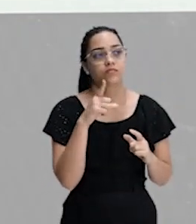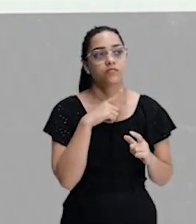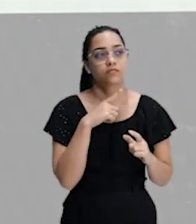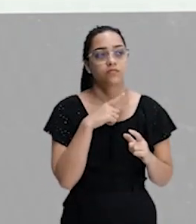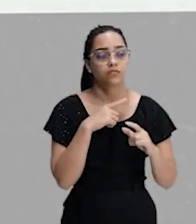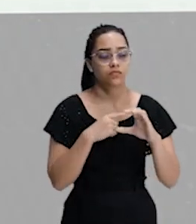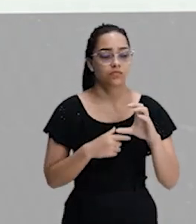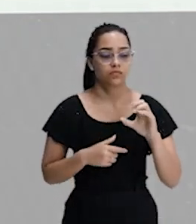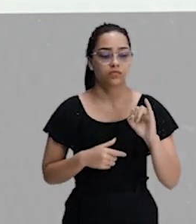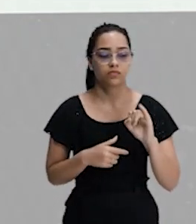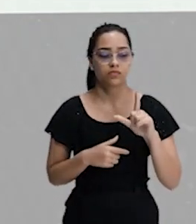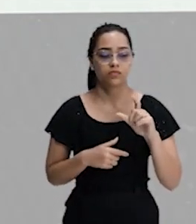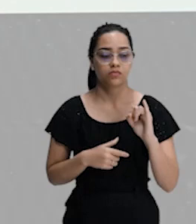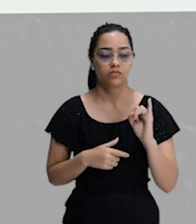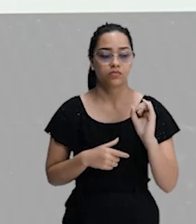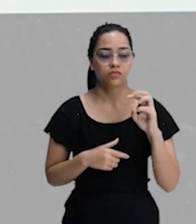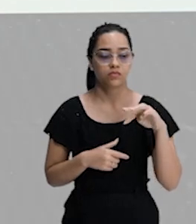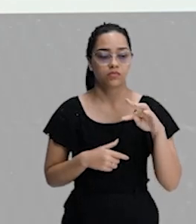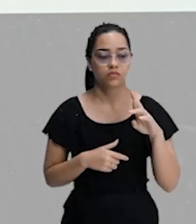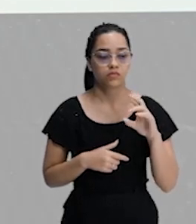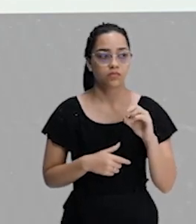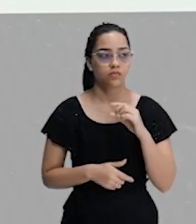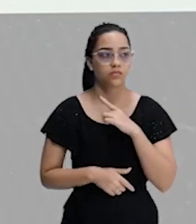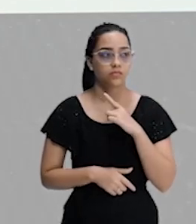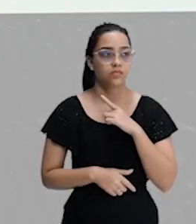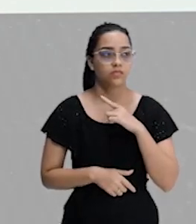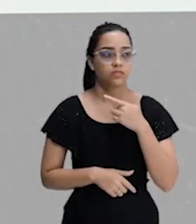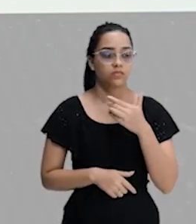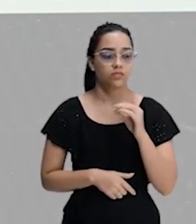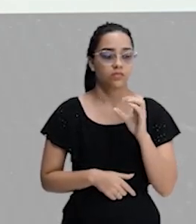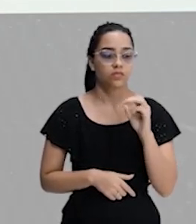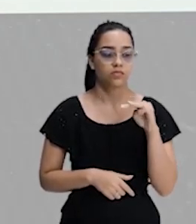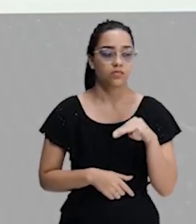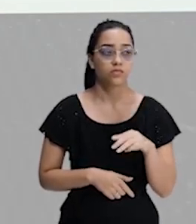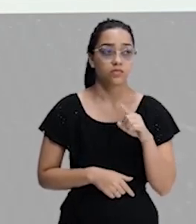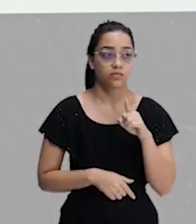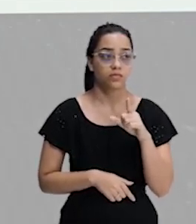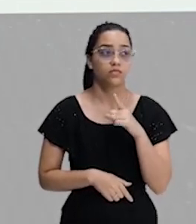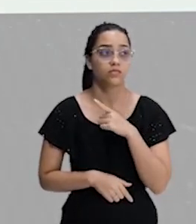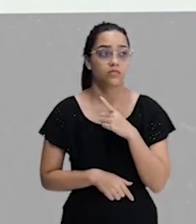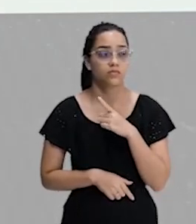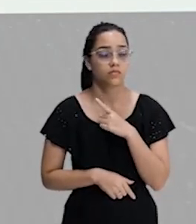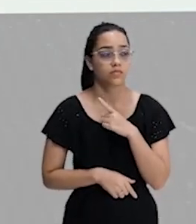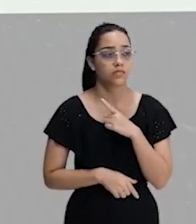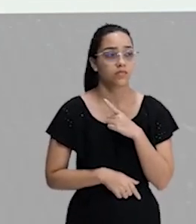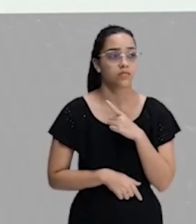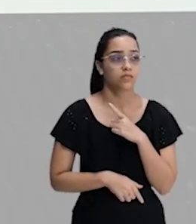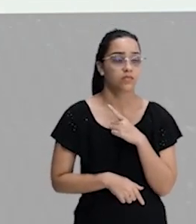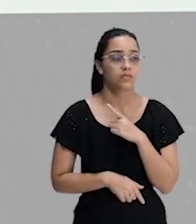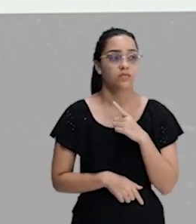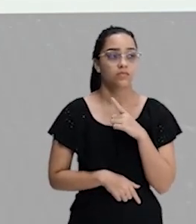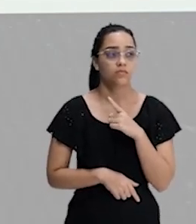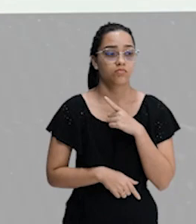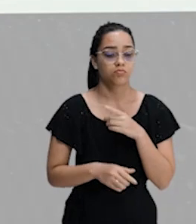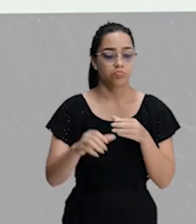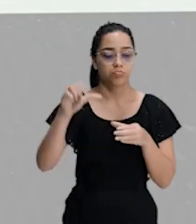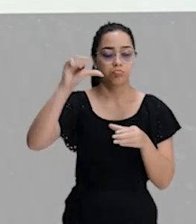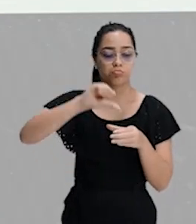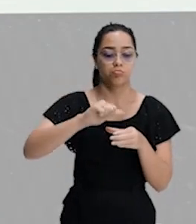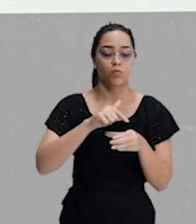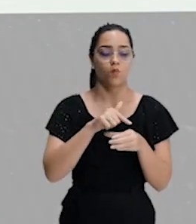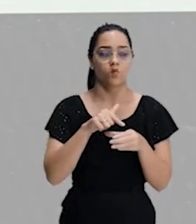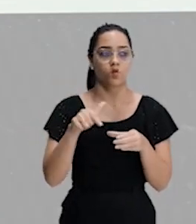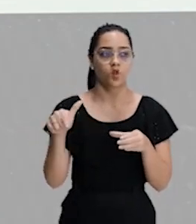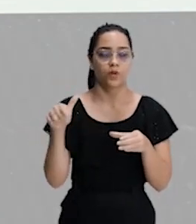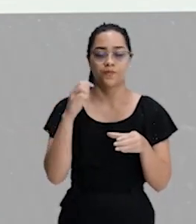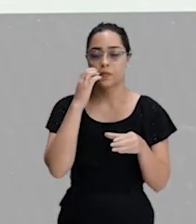um cilindro, né, de diâmetro 20 centímetros e você tem uma parte vazia, tá? Uma